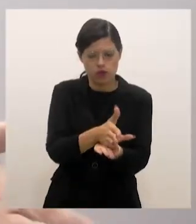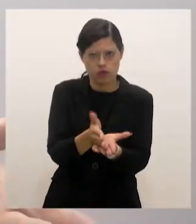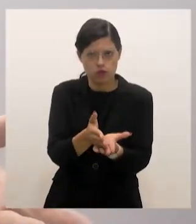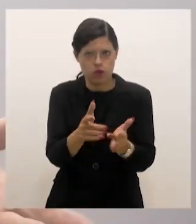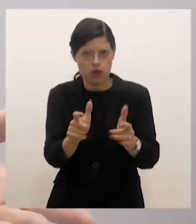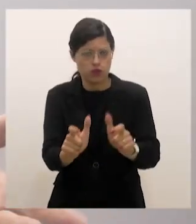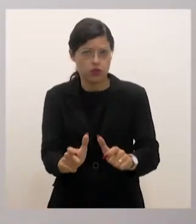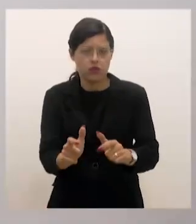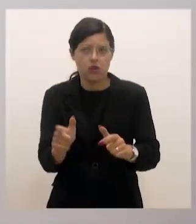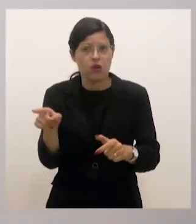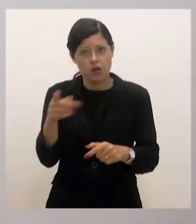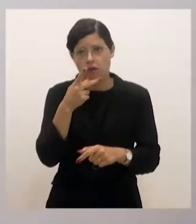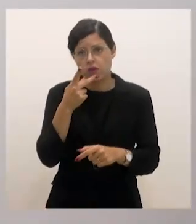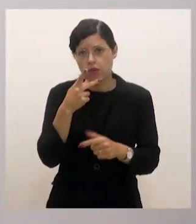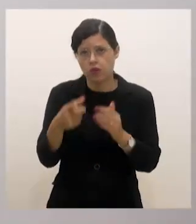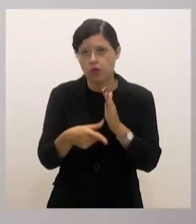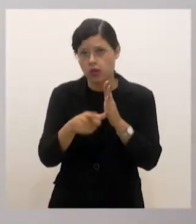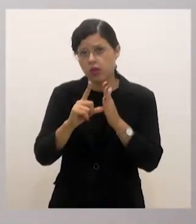houve.